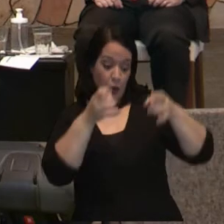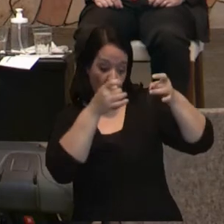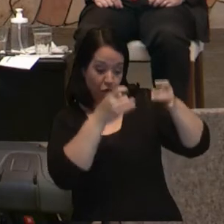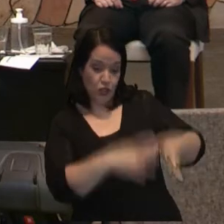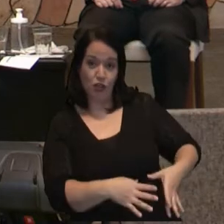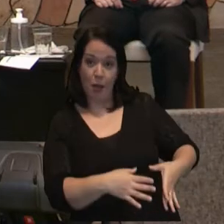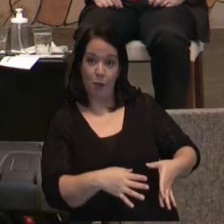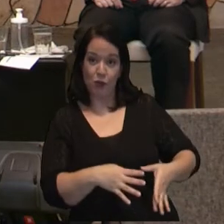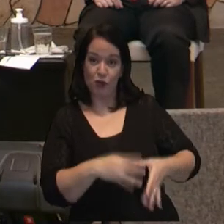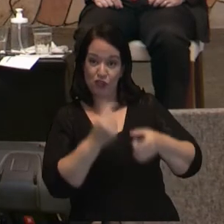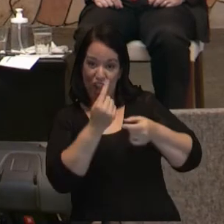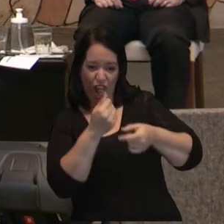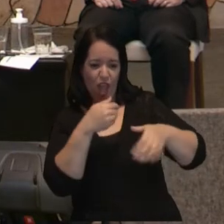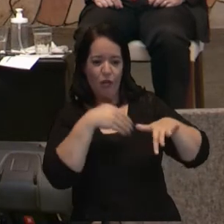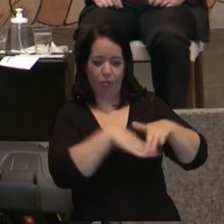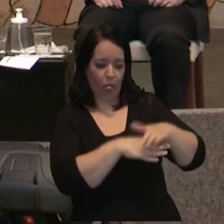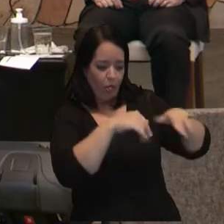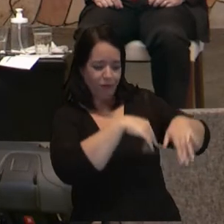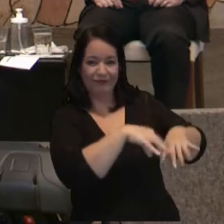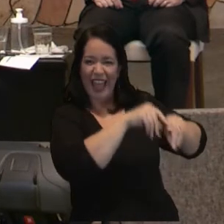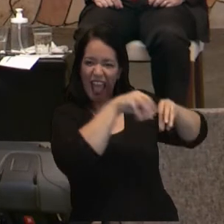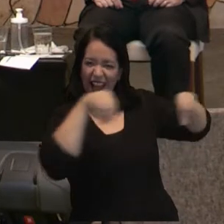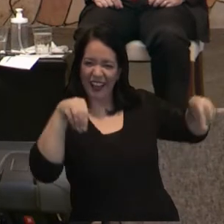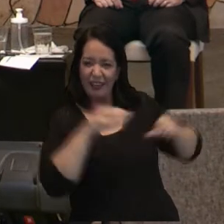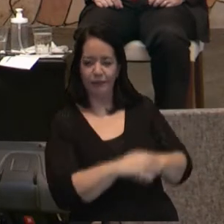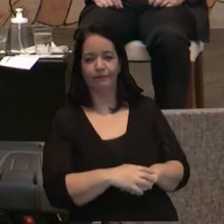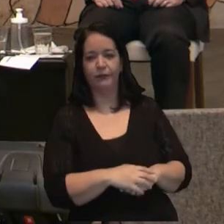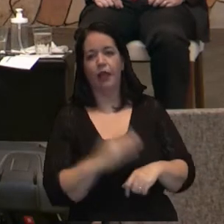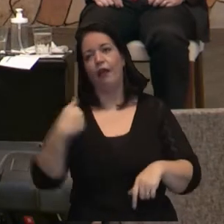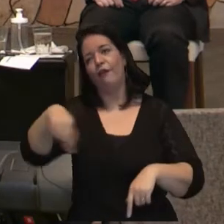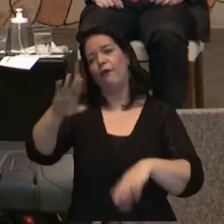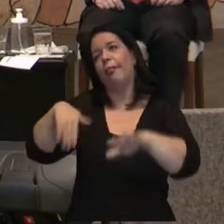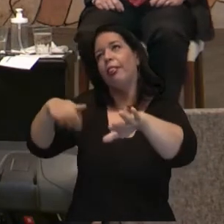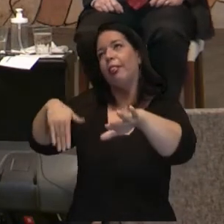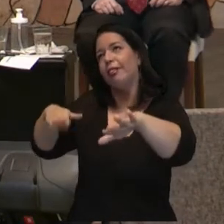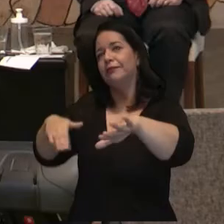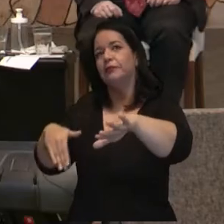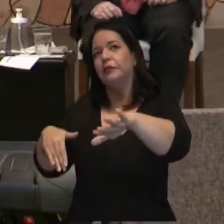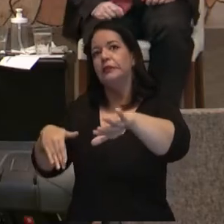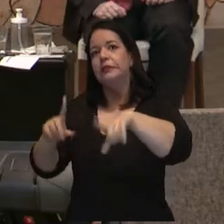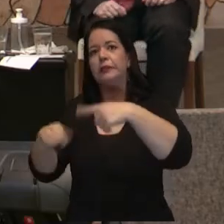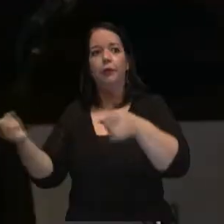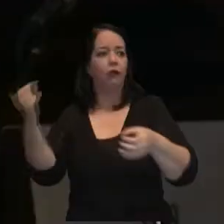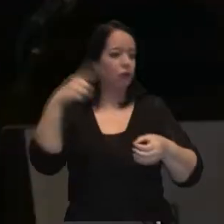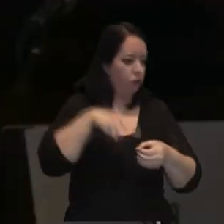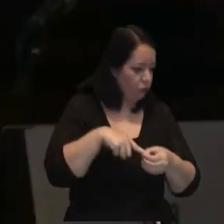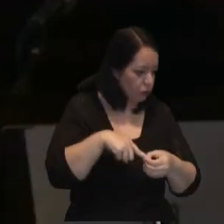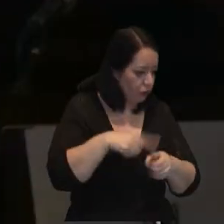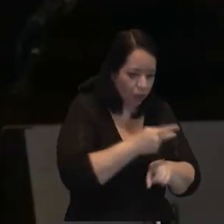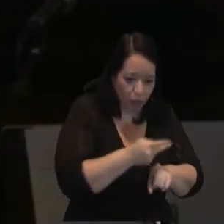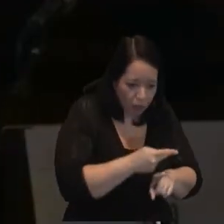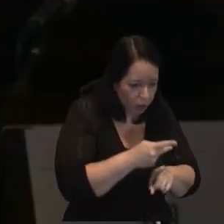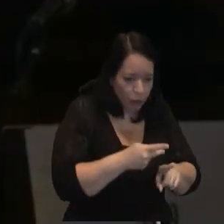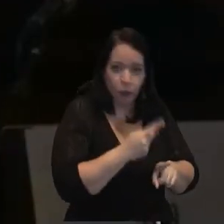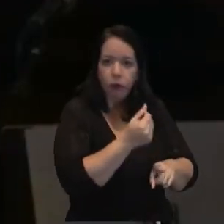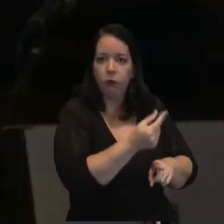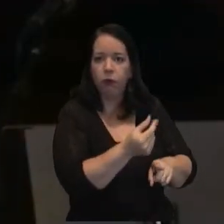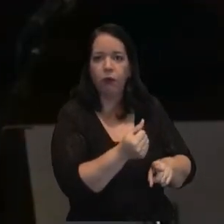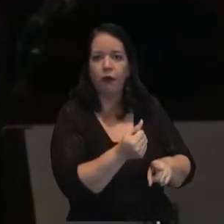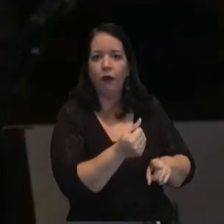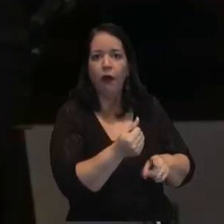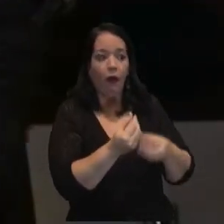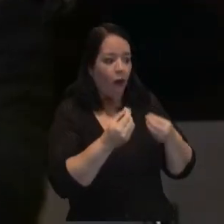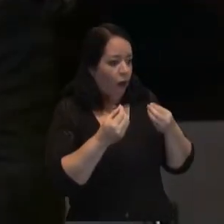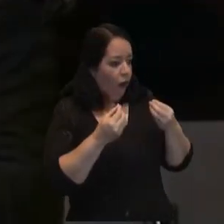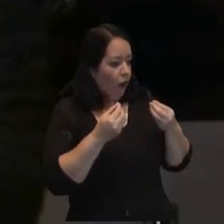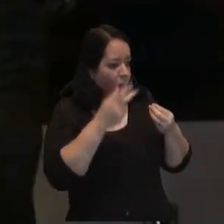tudo nosso. E agora como voltar para casa? Como retornar para casa? Sem dinheiro para pagar passagem, num tempo